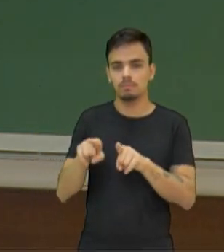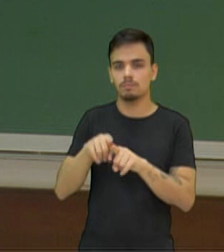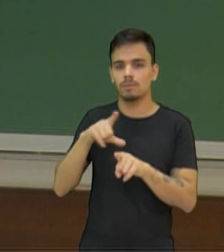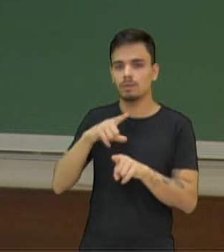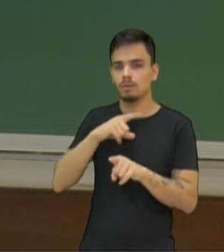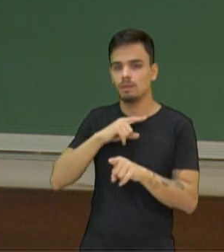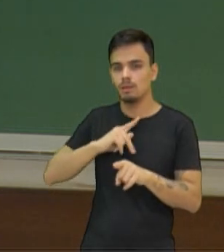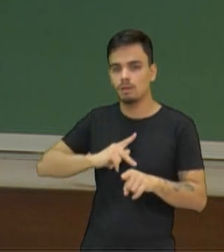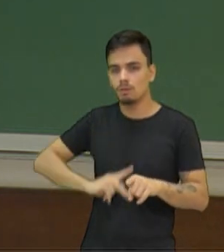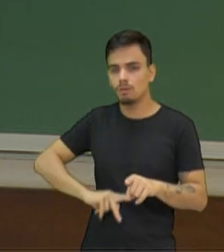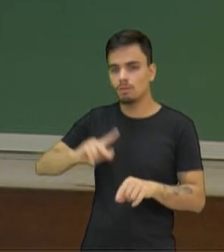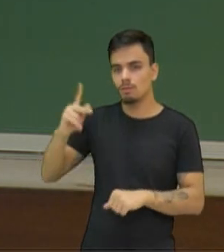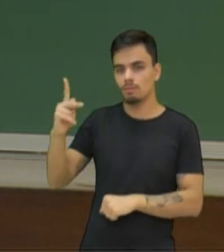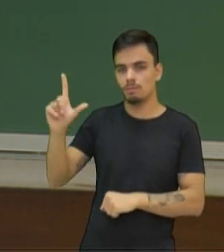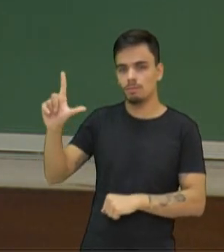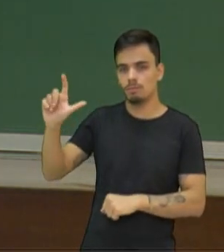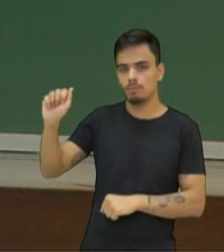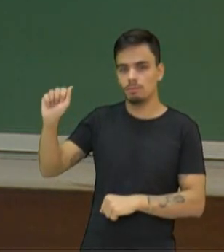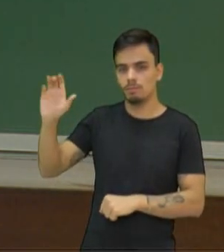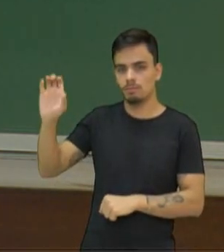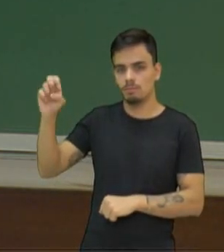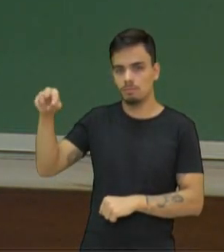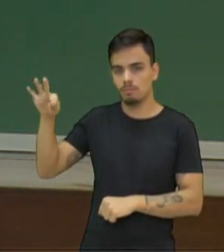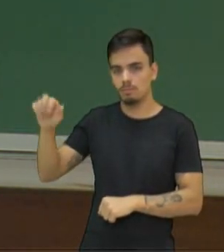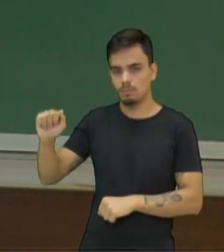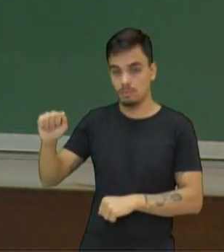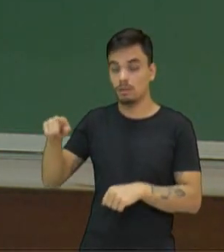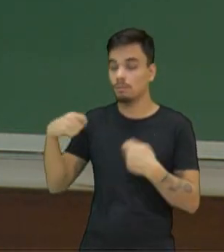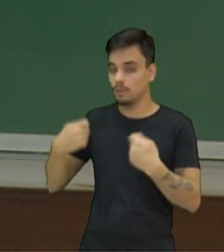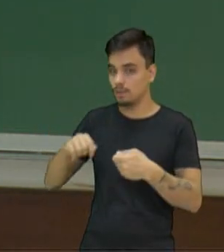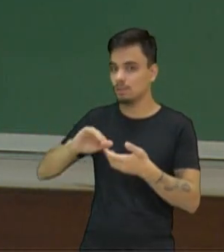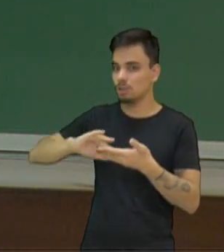eliminada, lembrando que a placenta é um órgão anexo, que depois ela também precisa